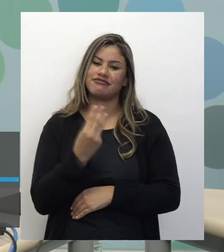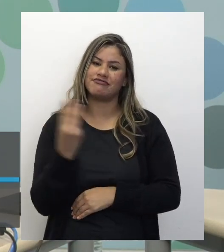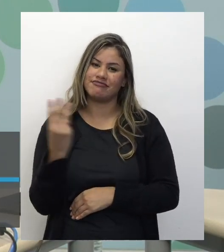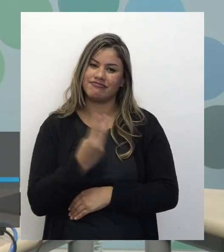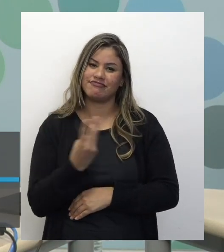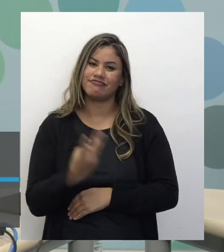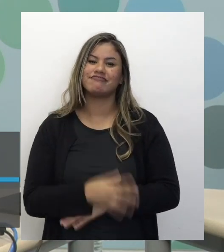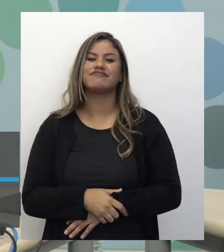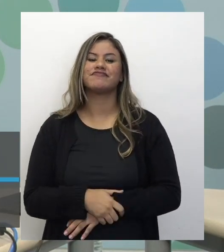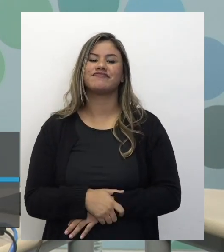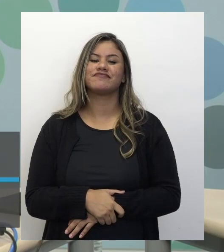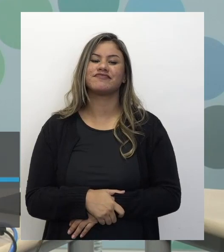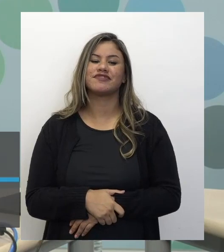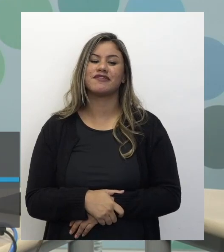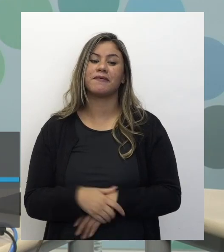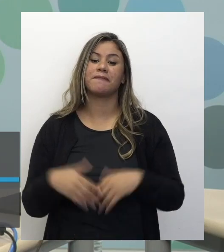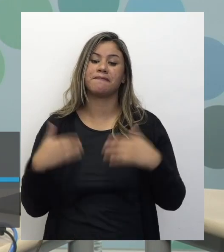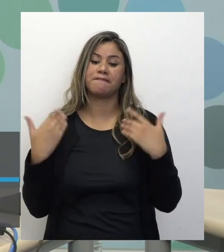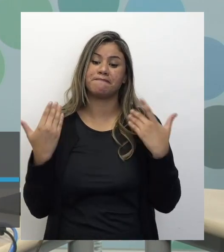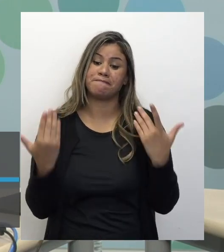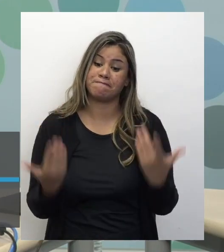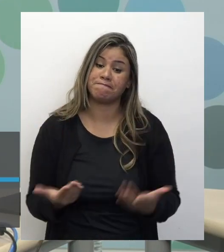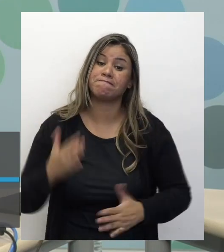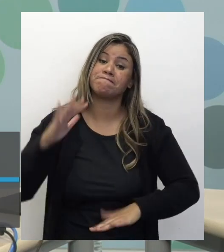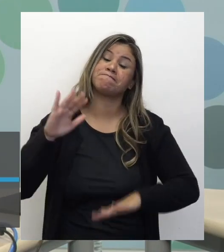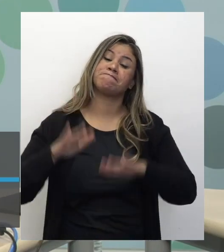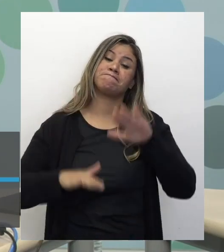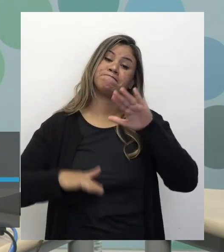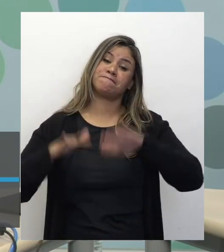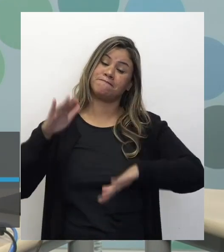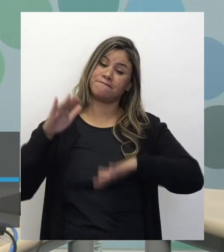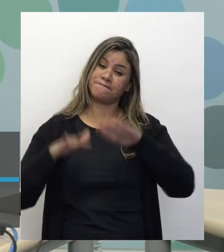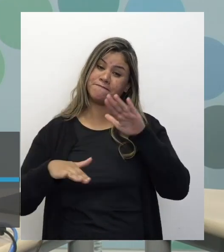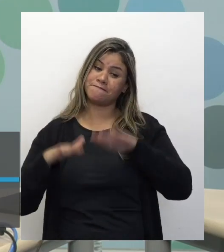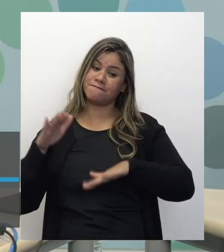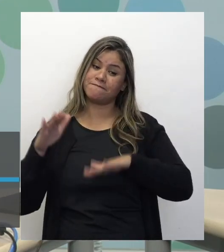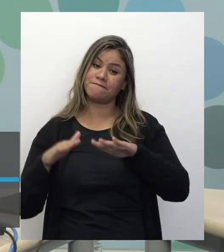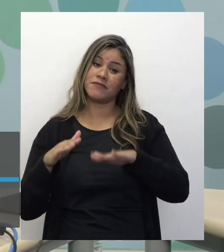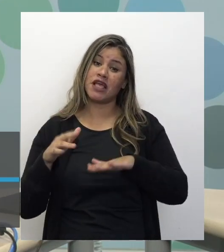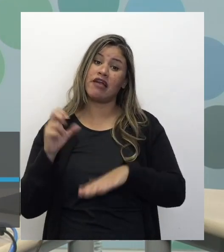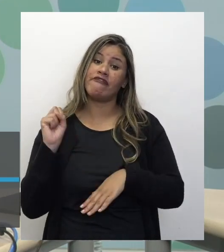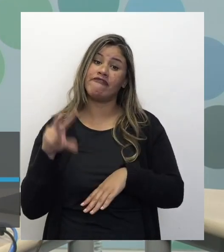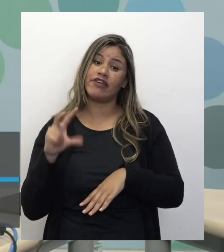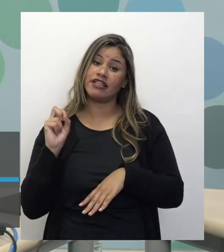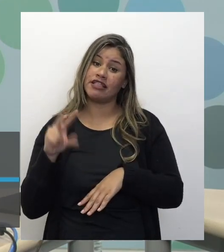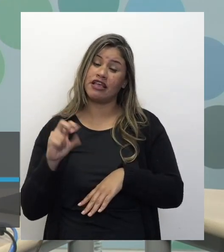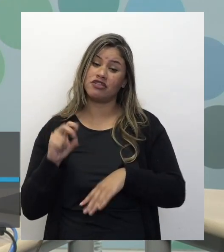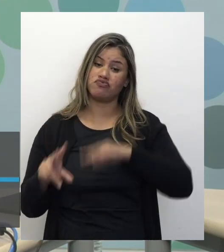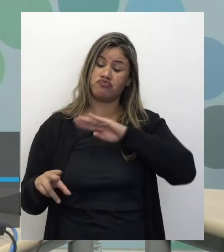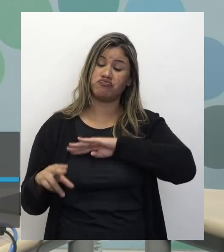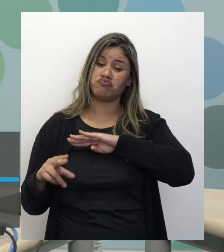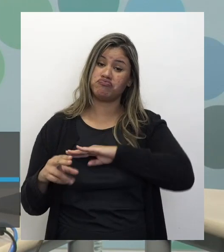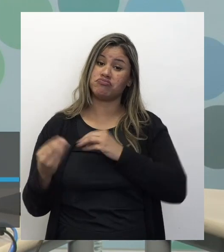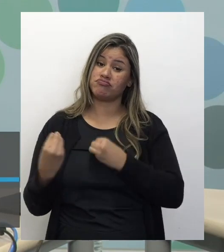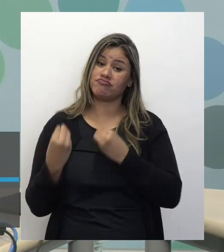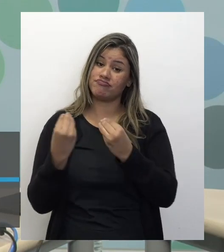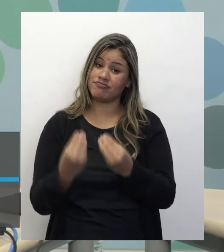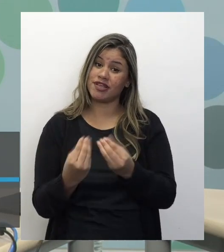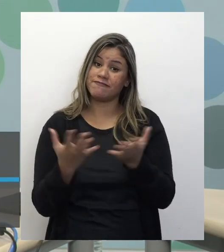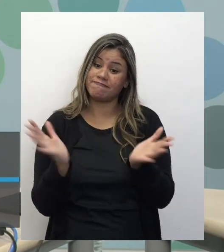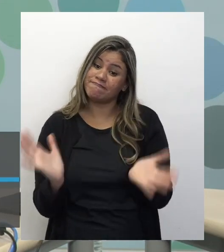anos apenas. Então, especula-se, né, que ele foi envenenado por algum inimigo. Vamos lembrar aí